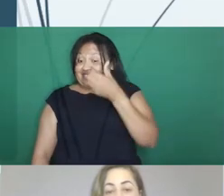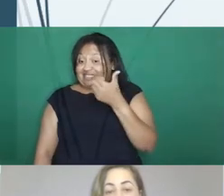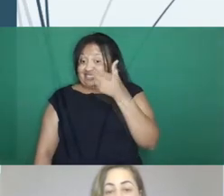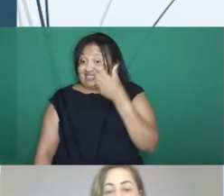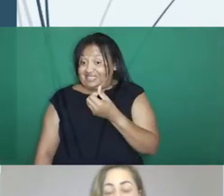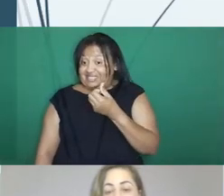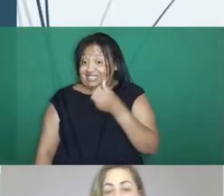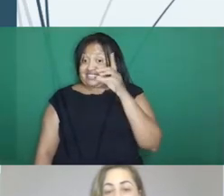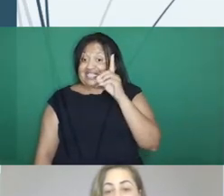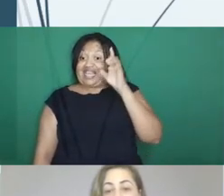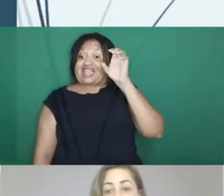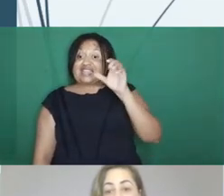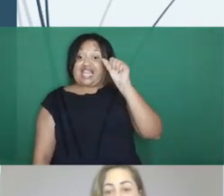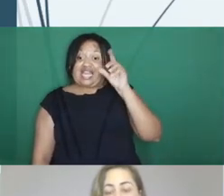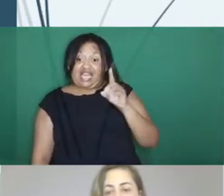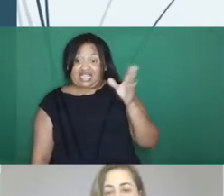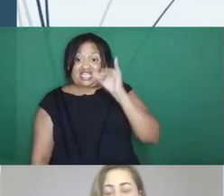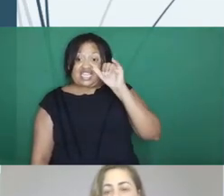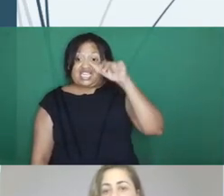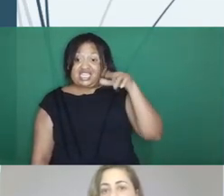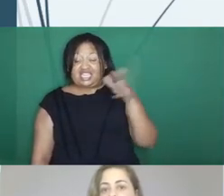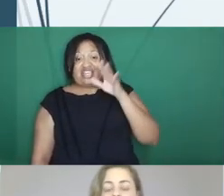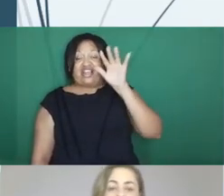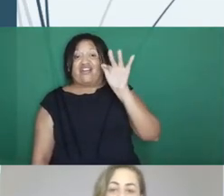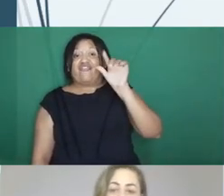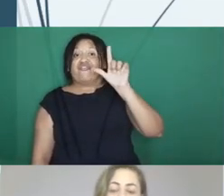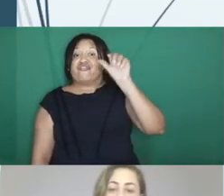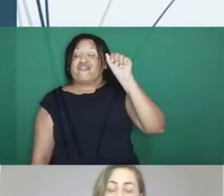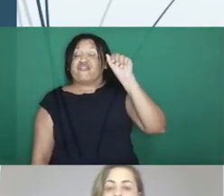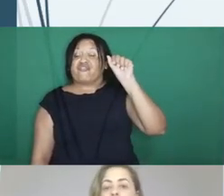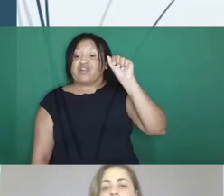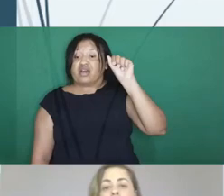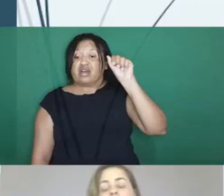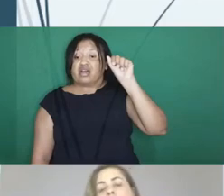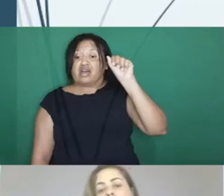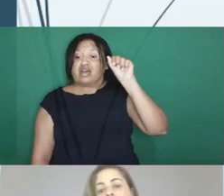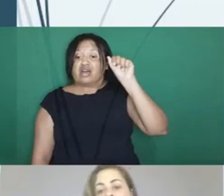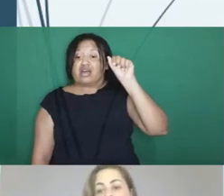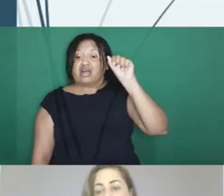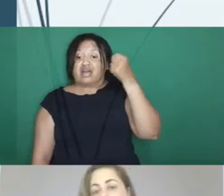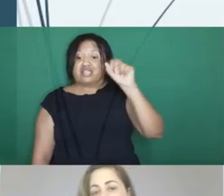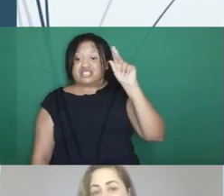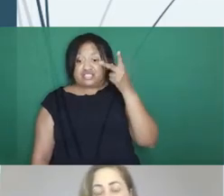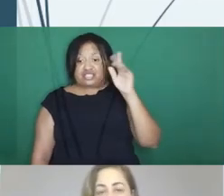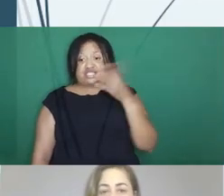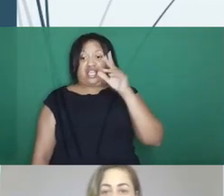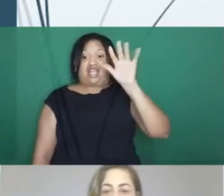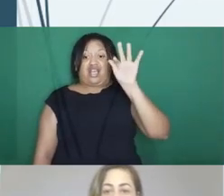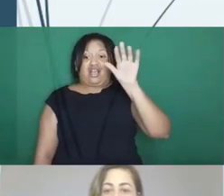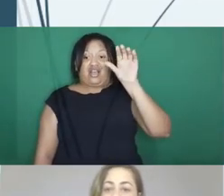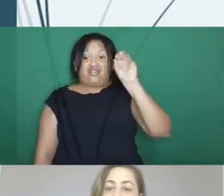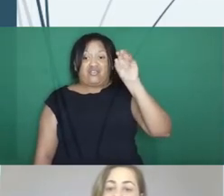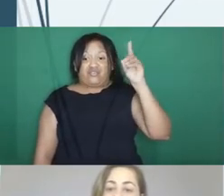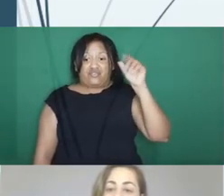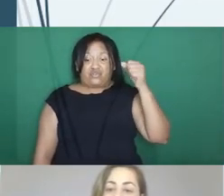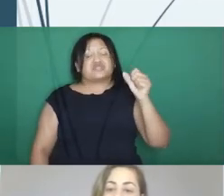Bad em Flash floods isso aqui é importantíssimo tá é um vocabulário que a gente vai precisar explorar bem nessa